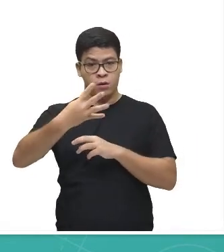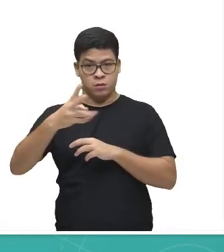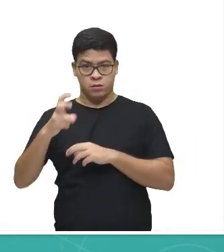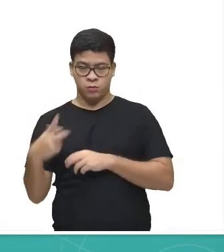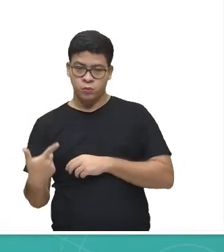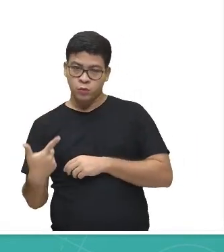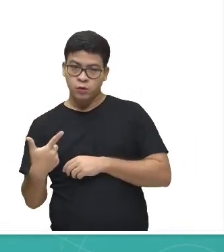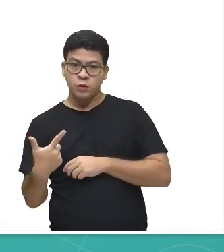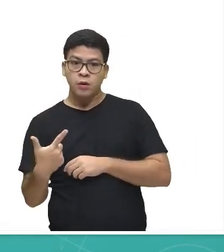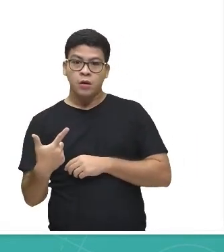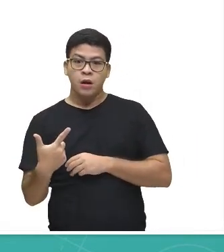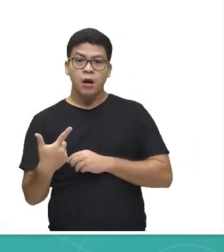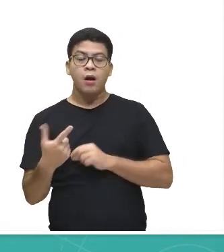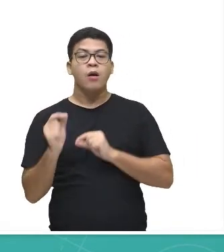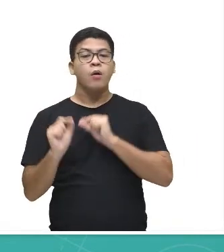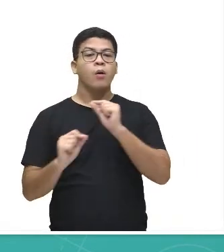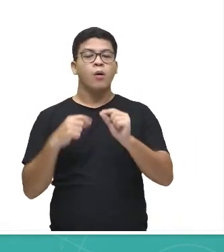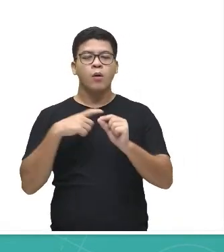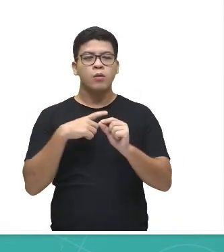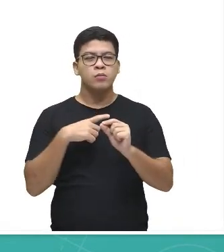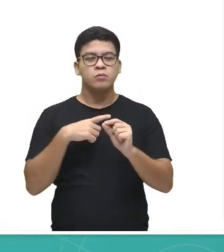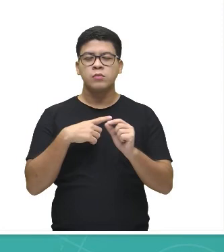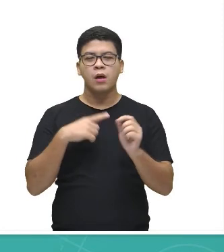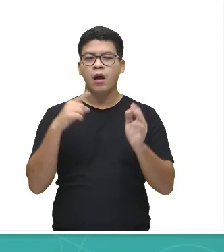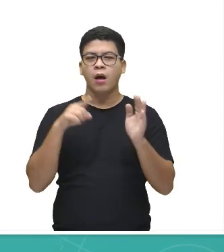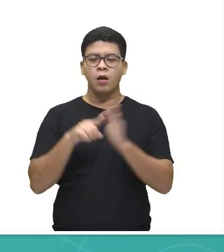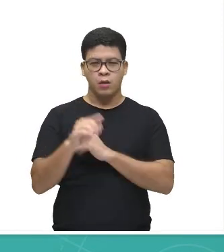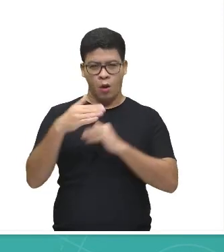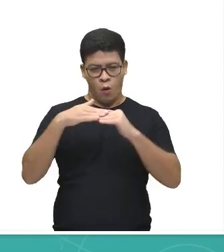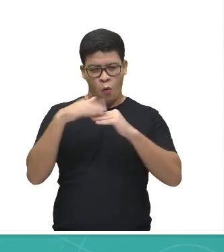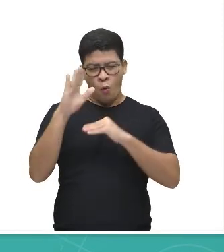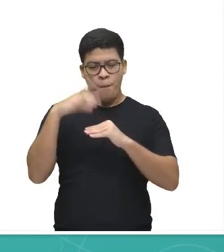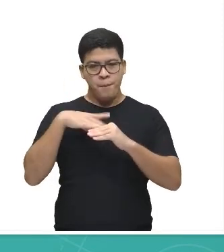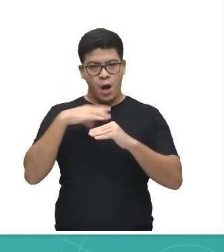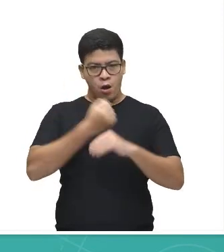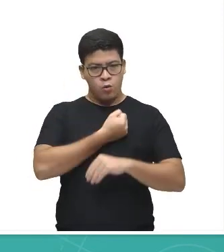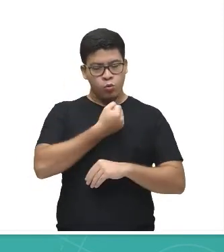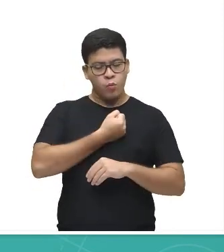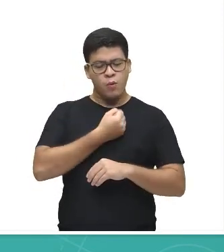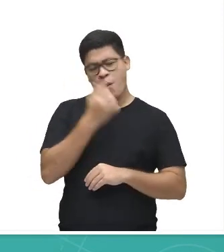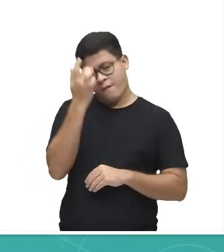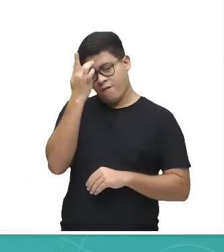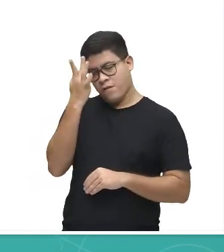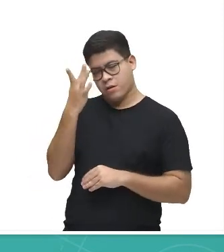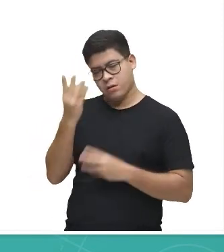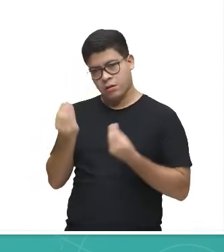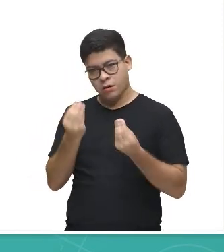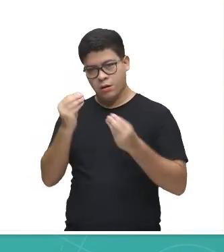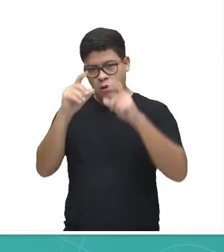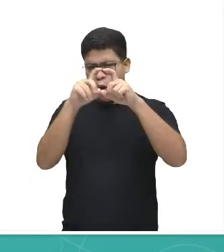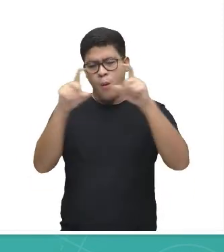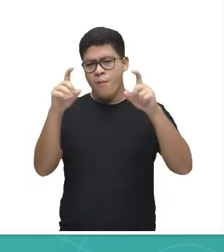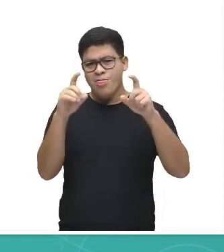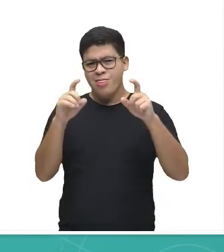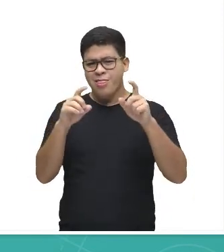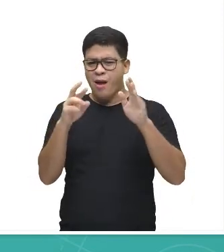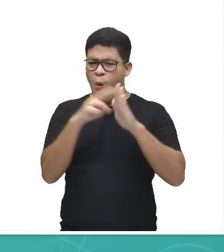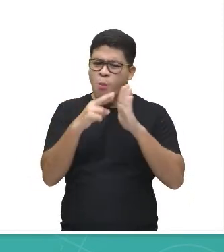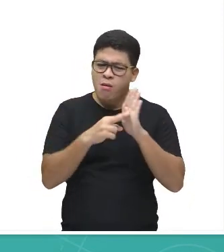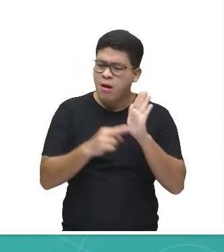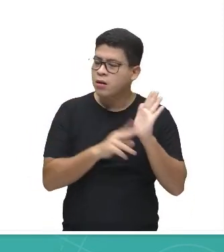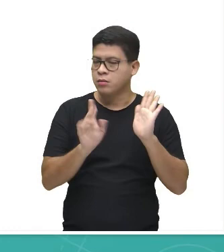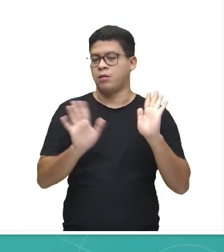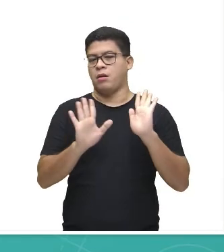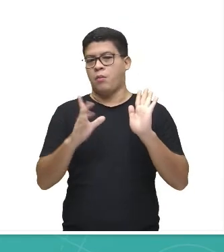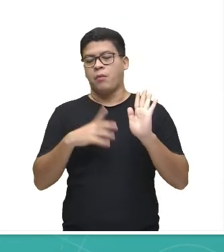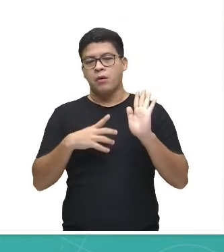1542, tá? Sempre começa pelo maior número, para facilitar. Não é uma regra, mas é sempre bom a gente começar ali